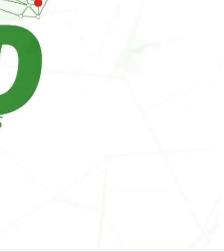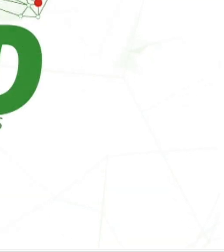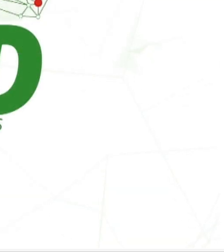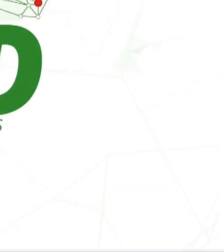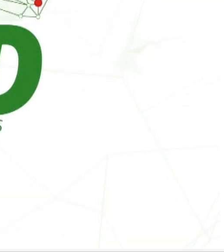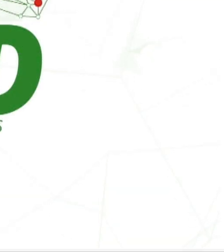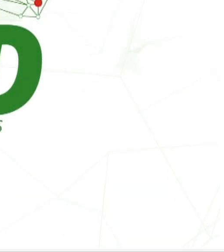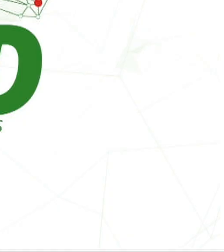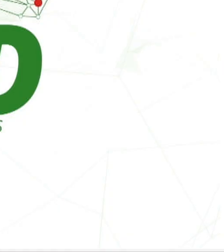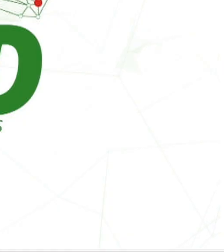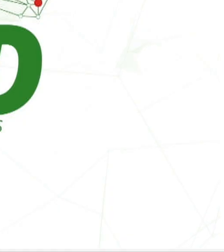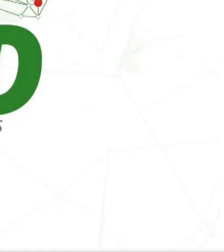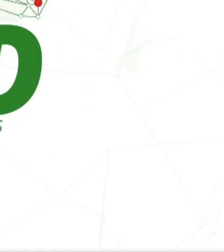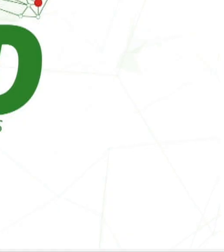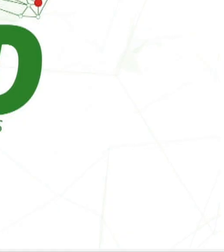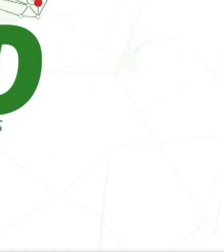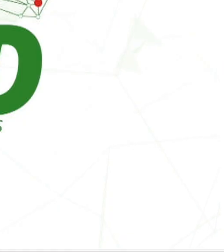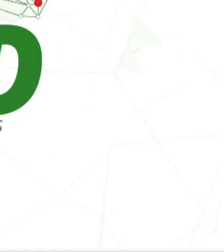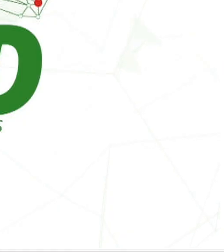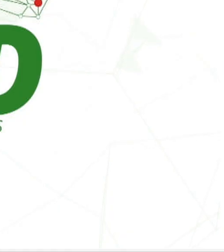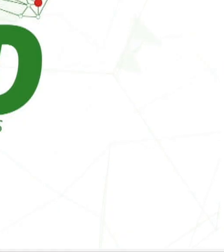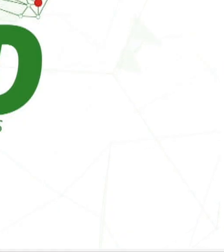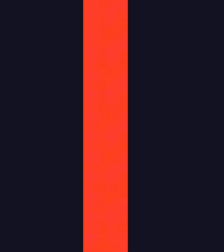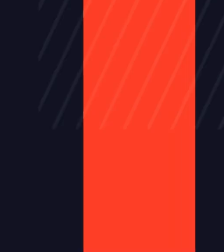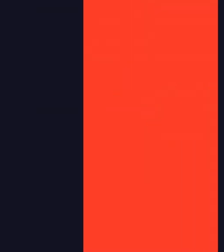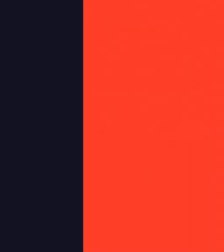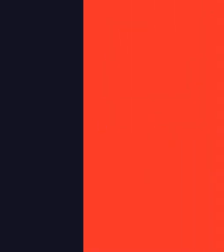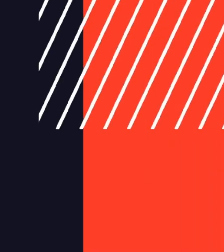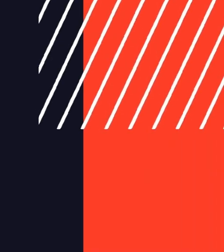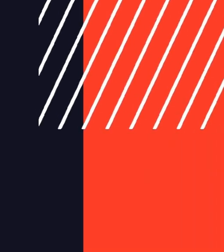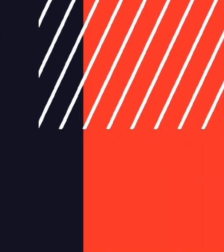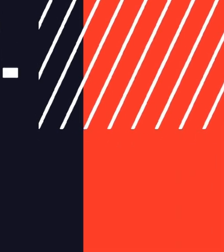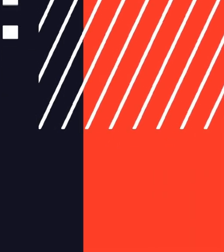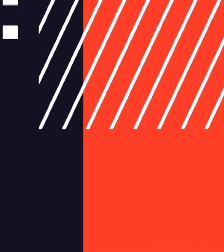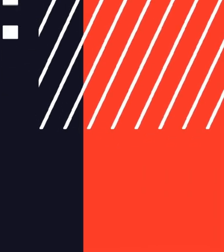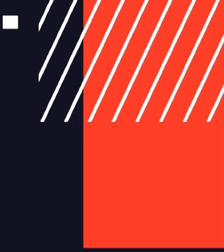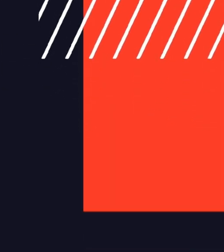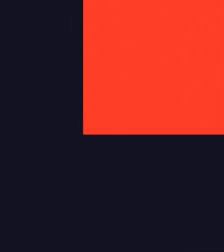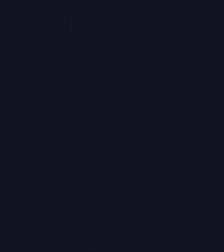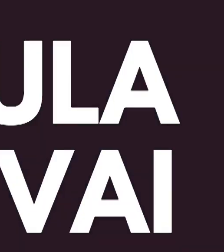Educação à distância, mudando realidades.